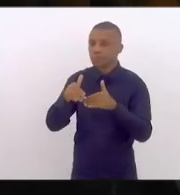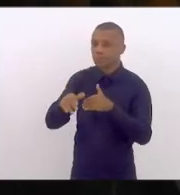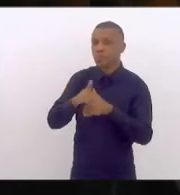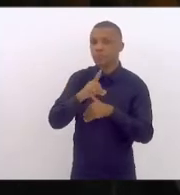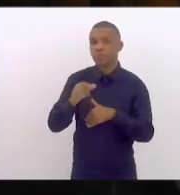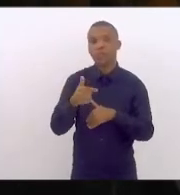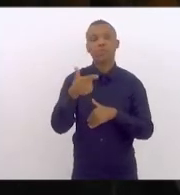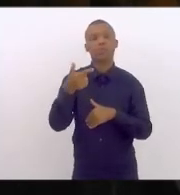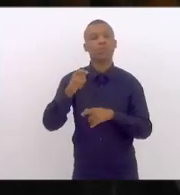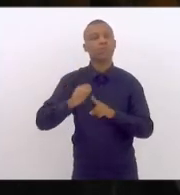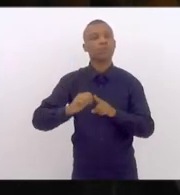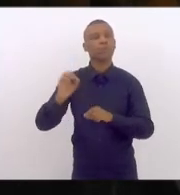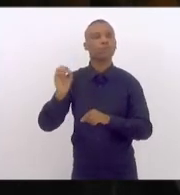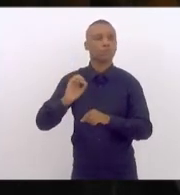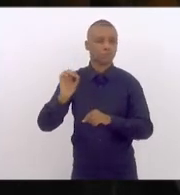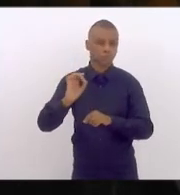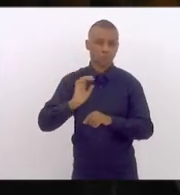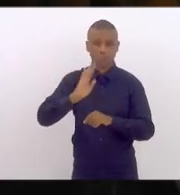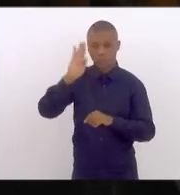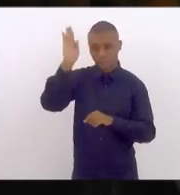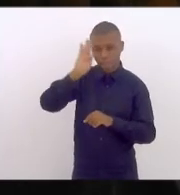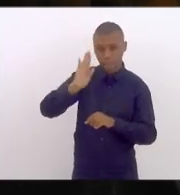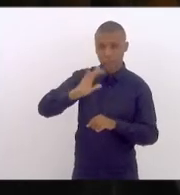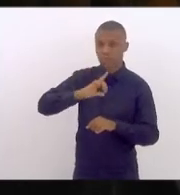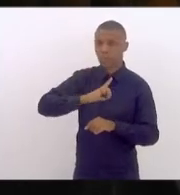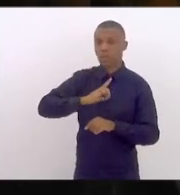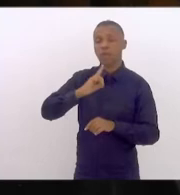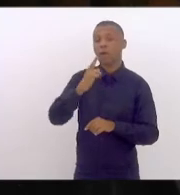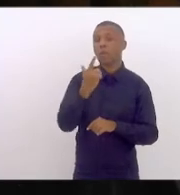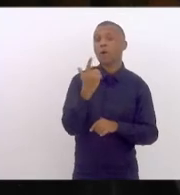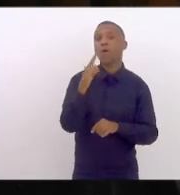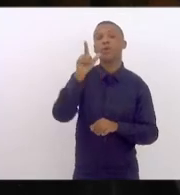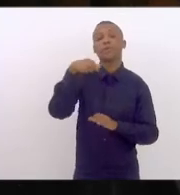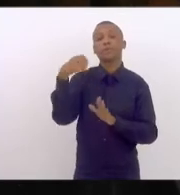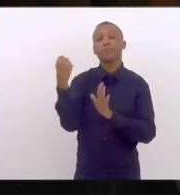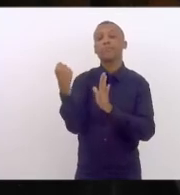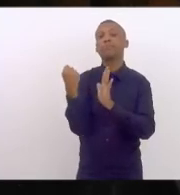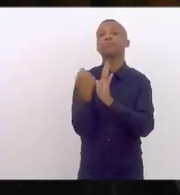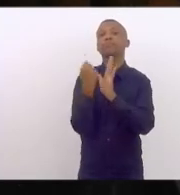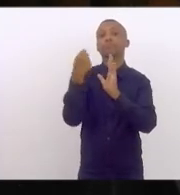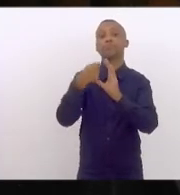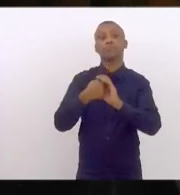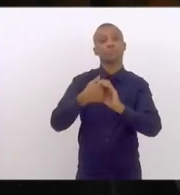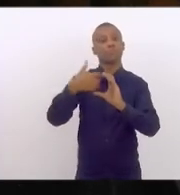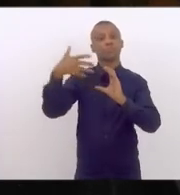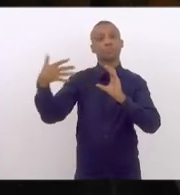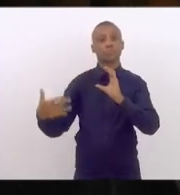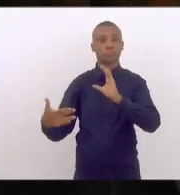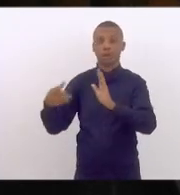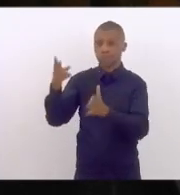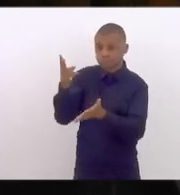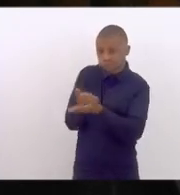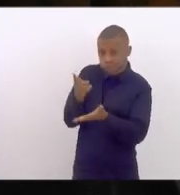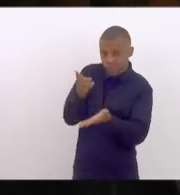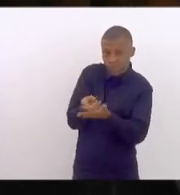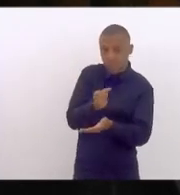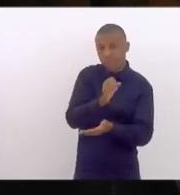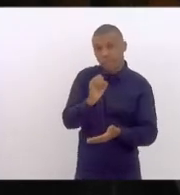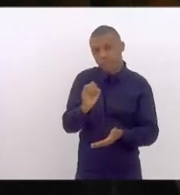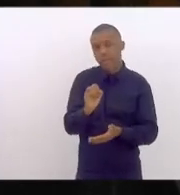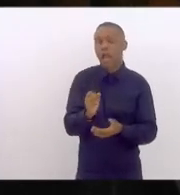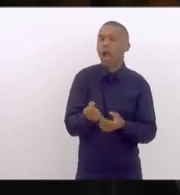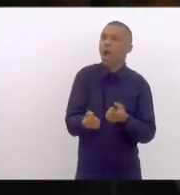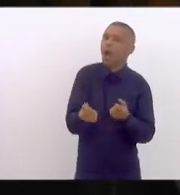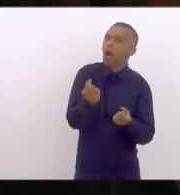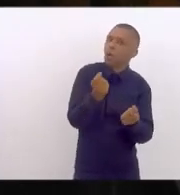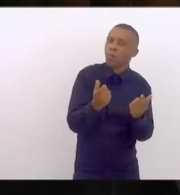dois o Brasil terá outra feitura mesmo que alguém a